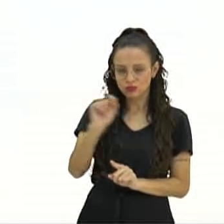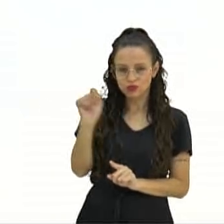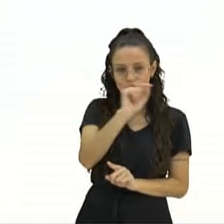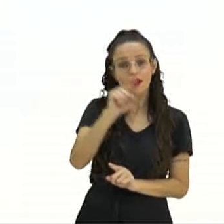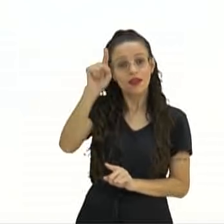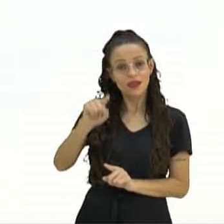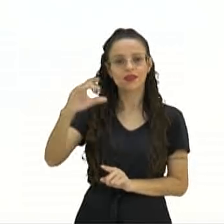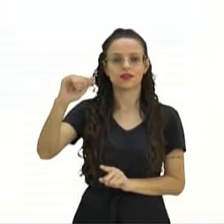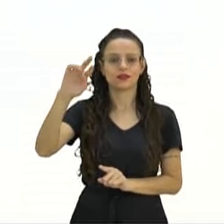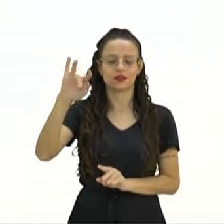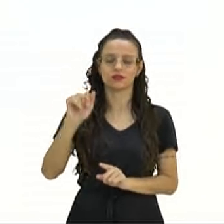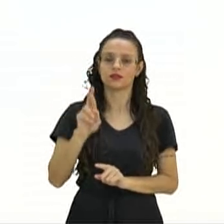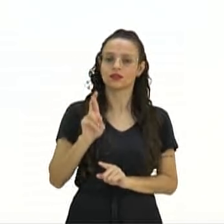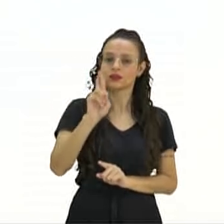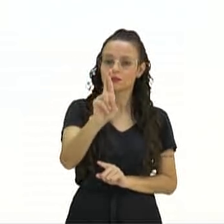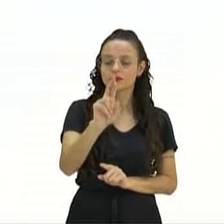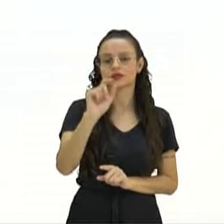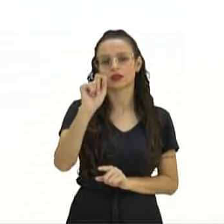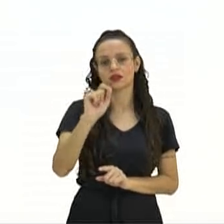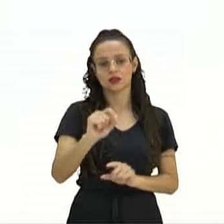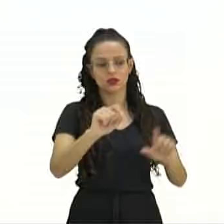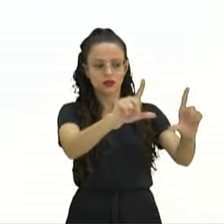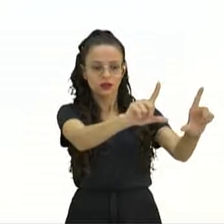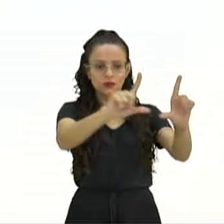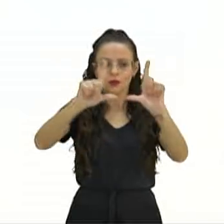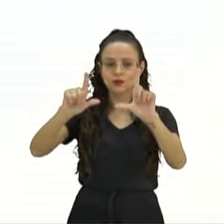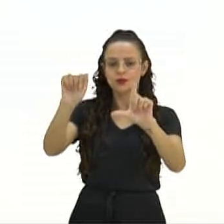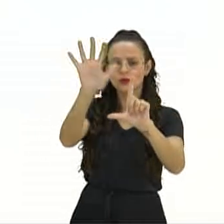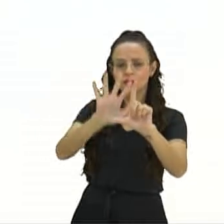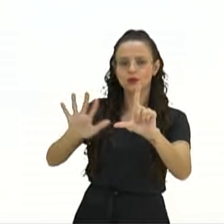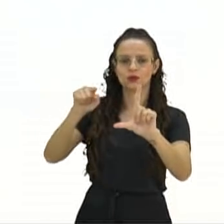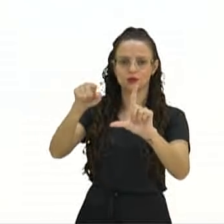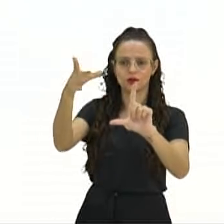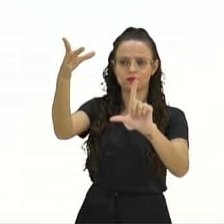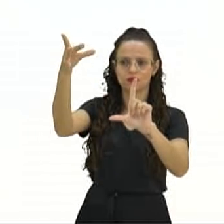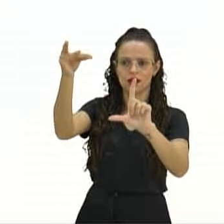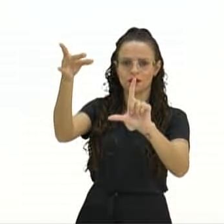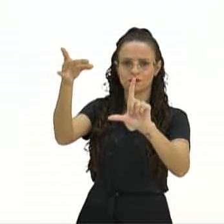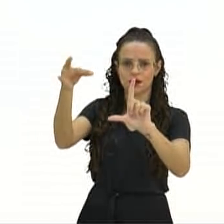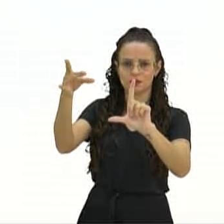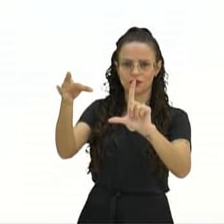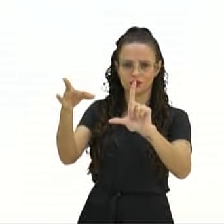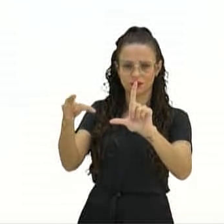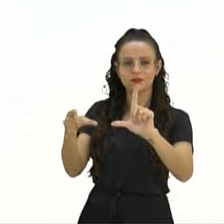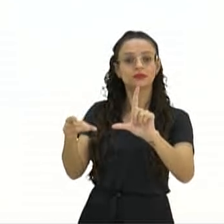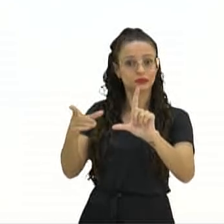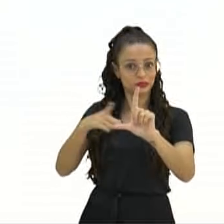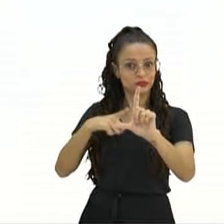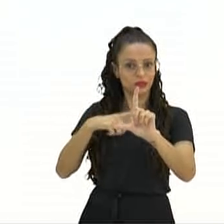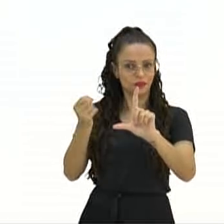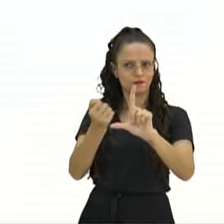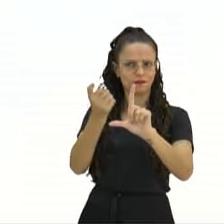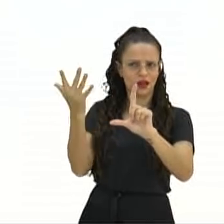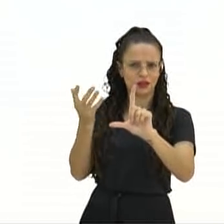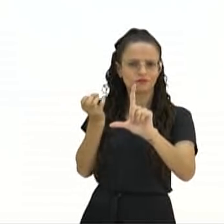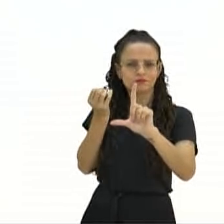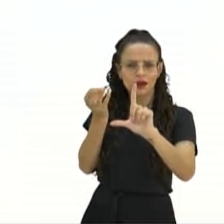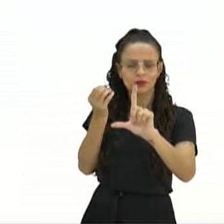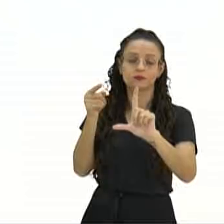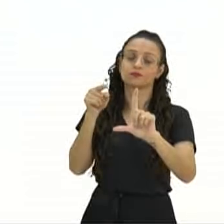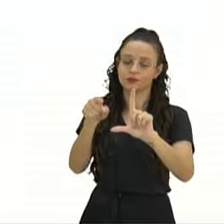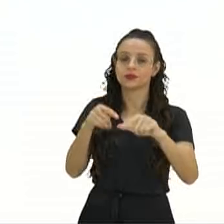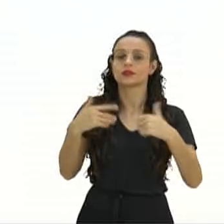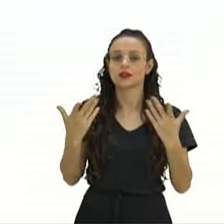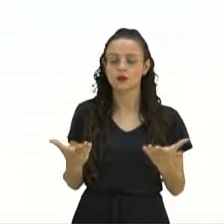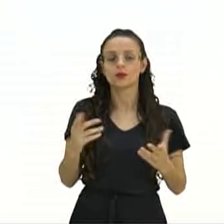que vai representar uma parte do nosso território em detalhes, com vários detalhes de informações. E aí,